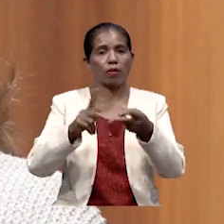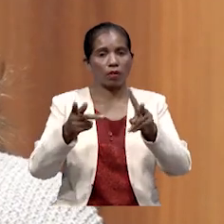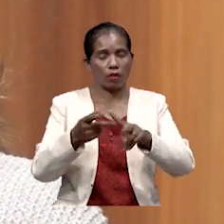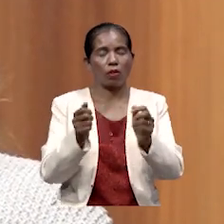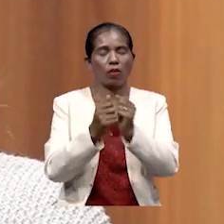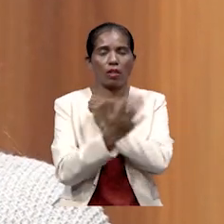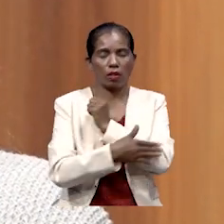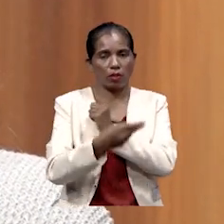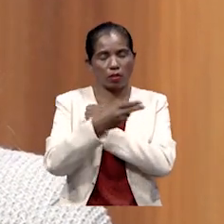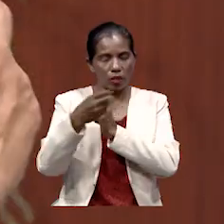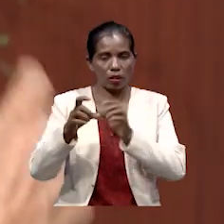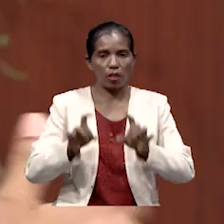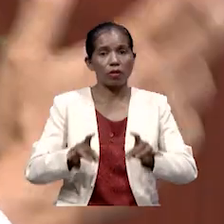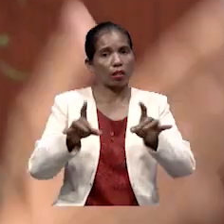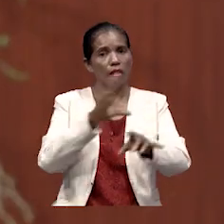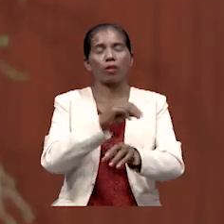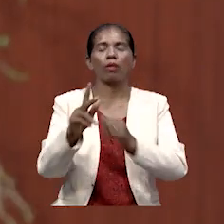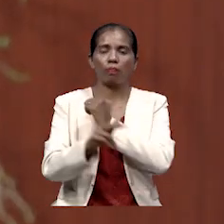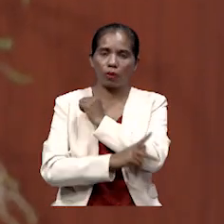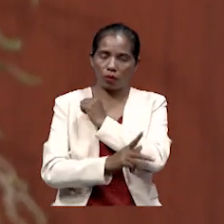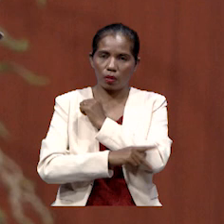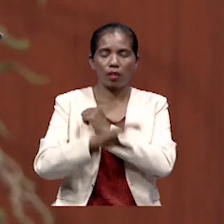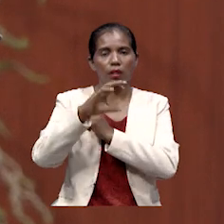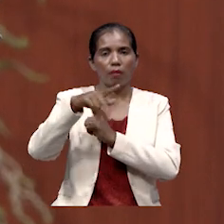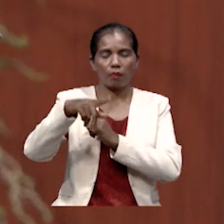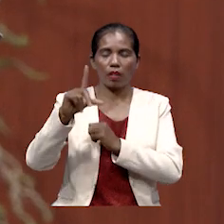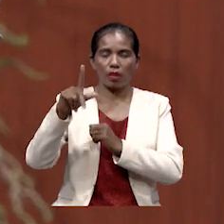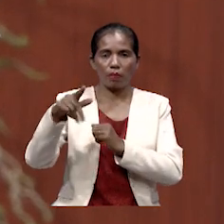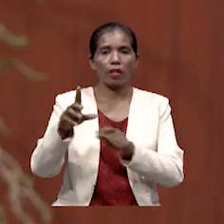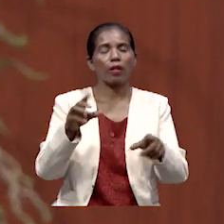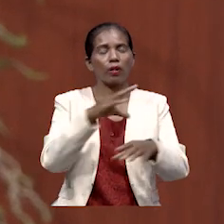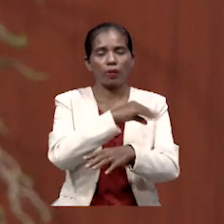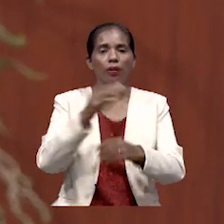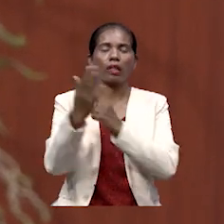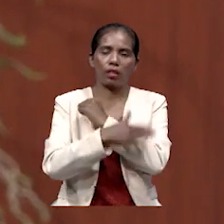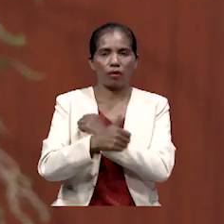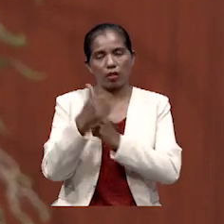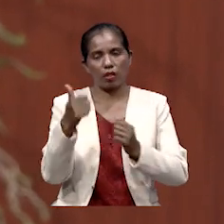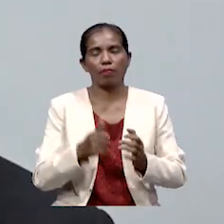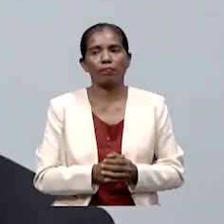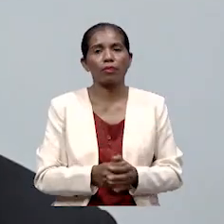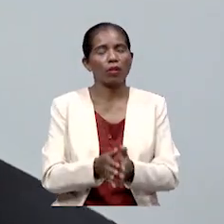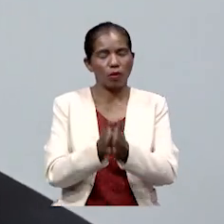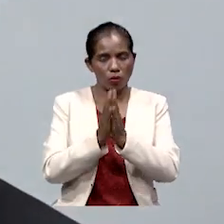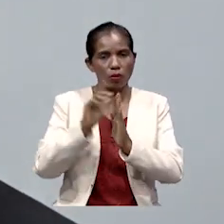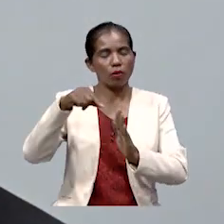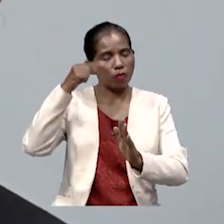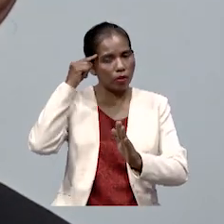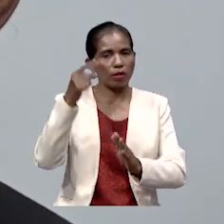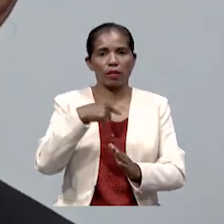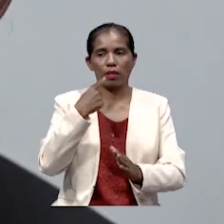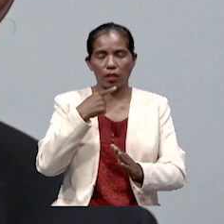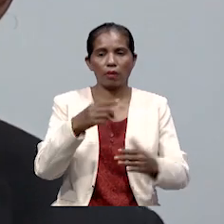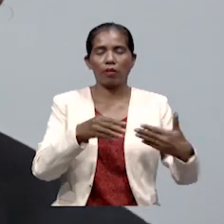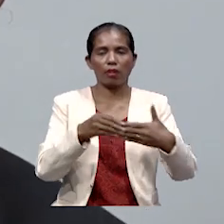Indonésia, Austrália no Portugal, CPLP, inclui nação Sirseluk. Tambah ne, lugu husu atu governo sedeit makair